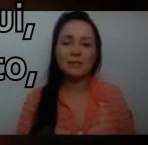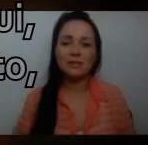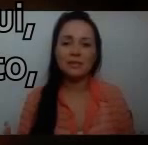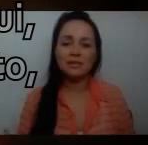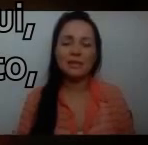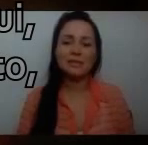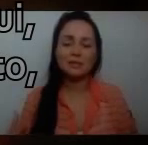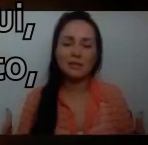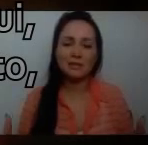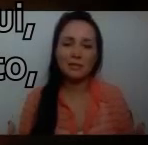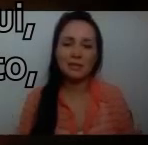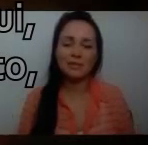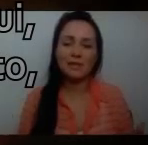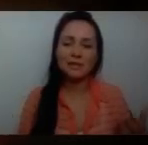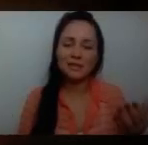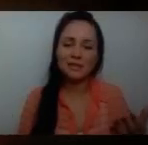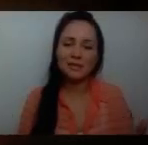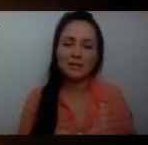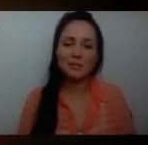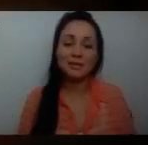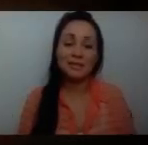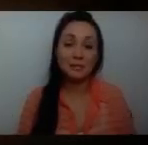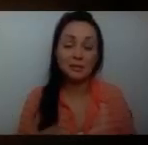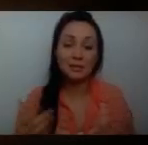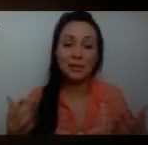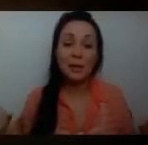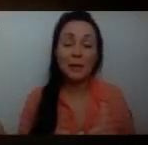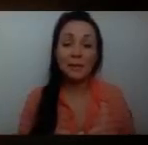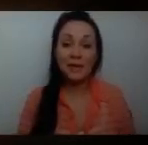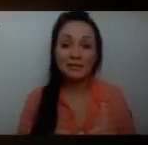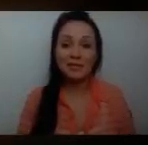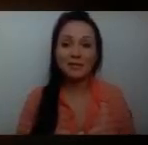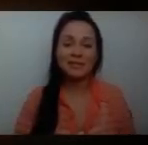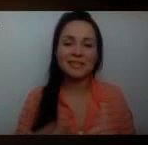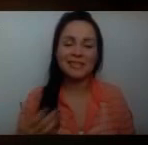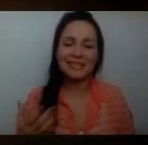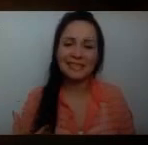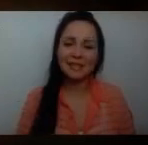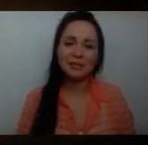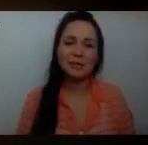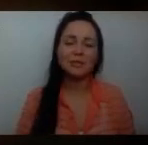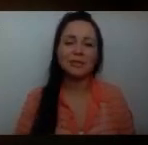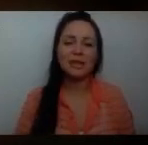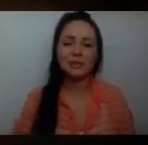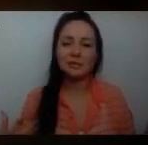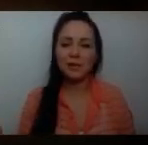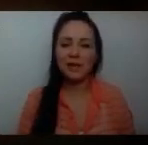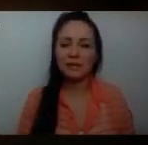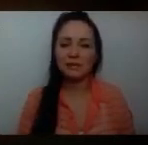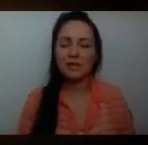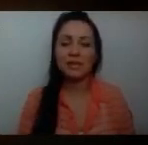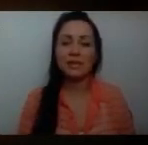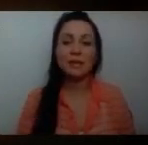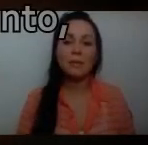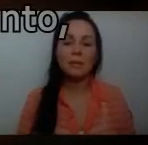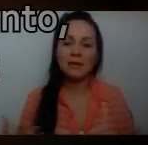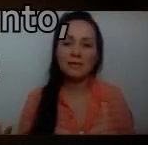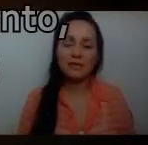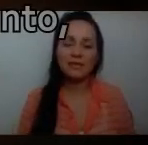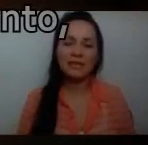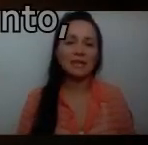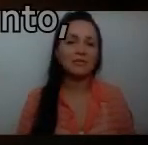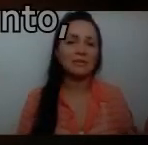compartilhando com vocês todo esse conhecimento e esse conhecimento dessa pessoa maravilhosa que cedeu o tempo dela, o espaço dela,